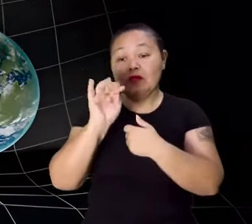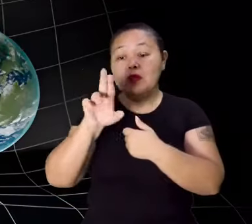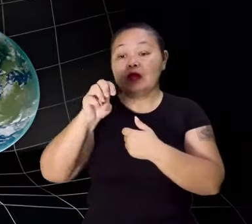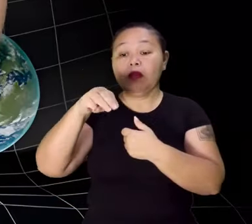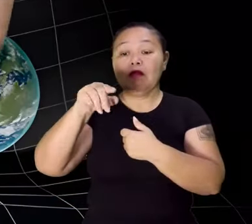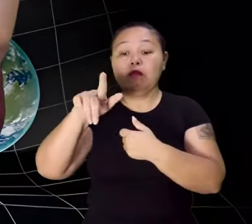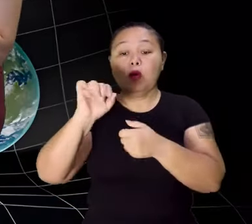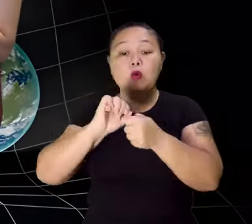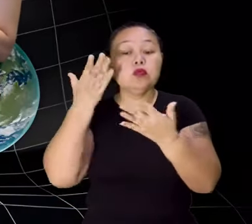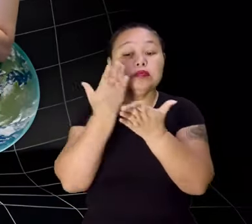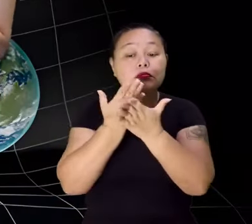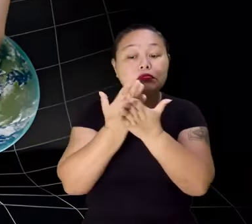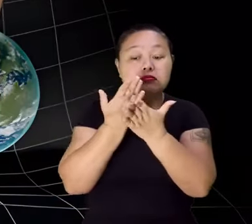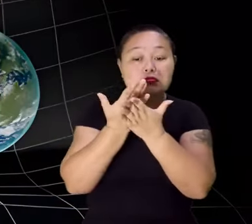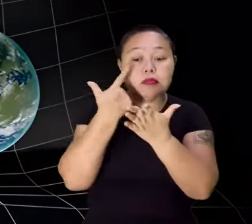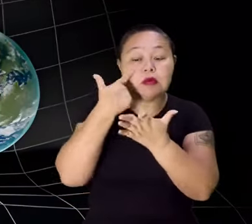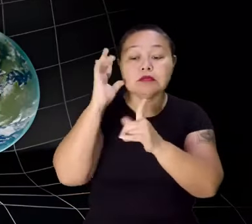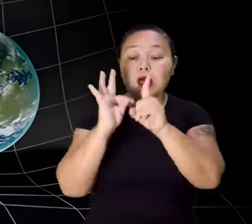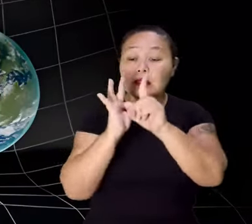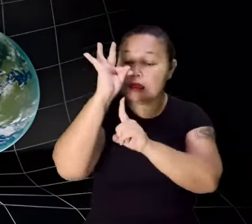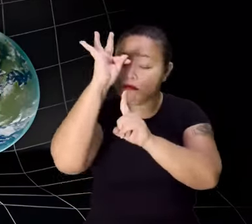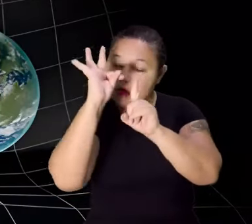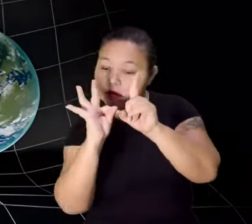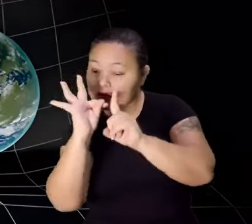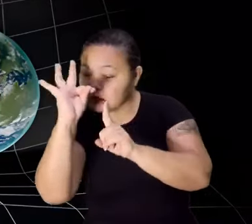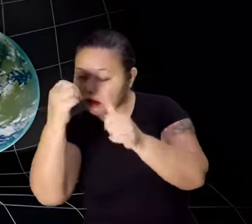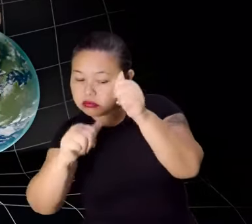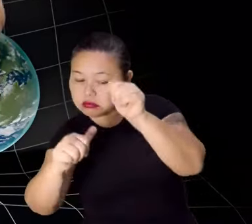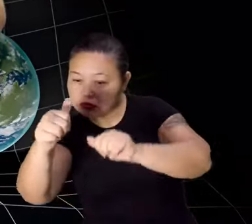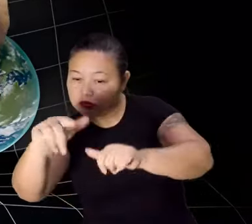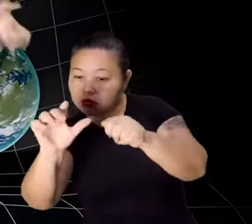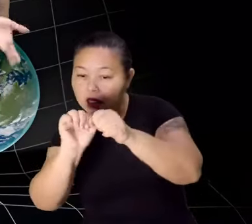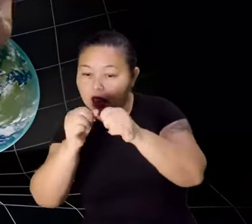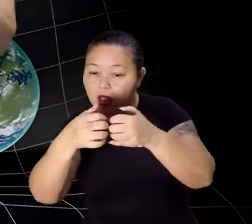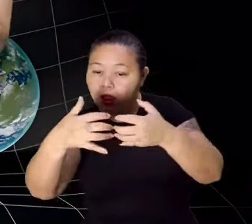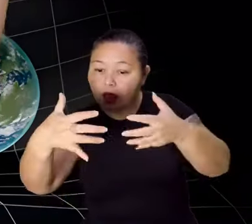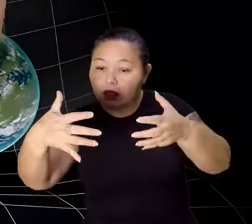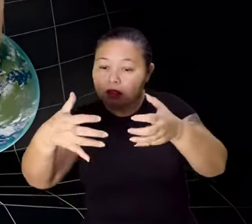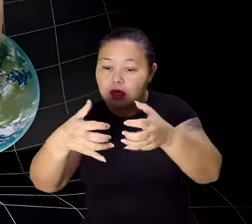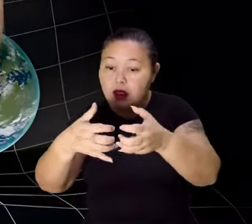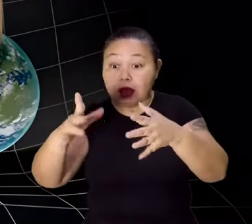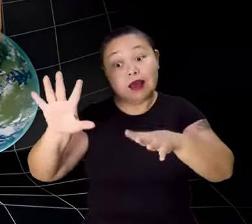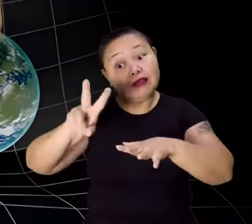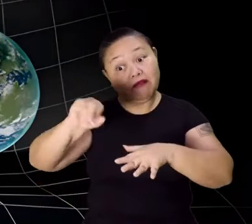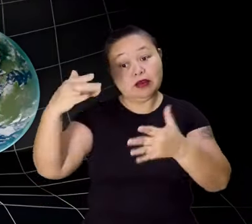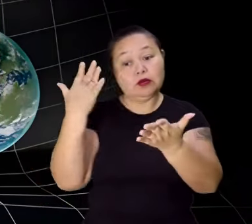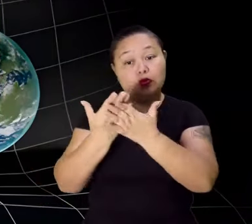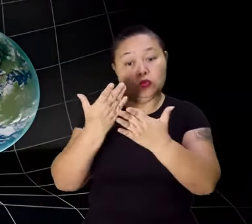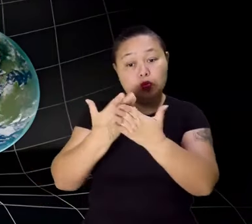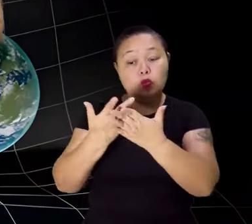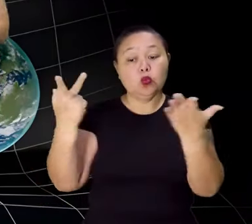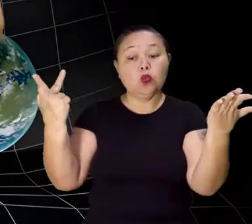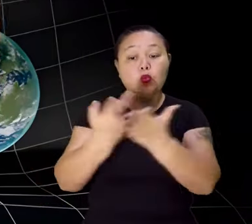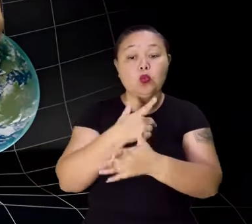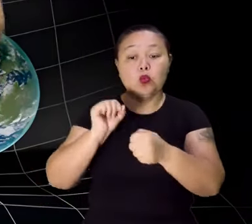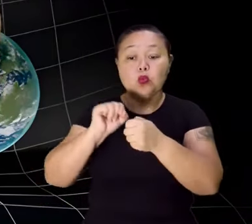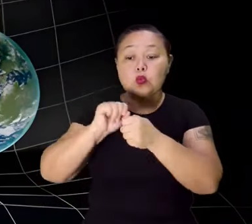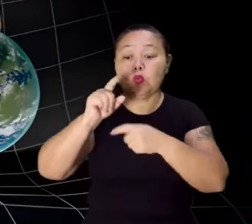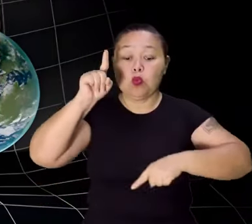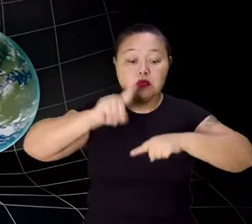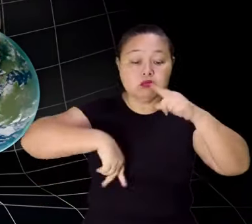Termologia é o estudo da gente da temperatura. Justamente. Dilatação a gente ainda vai estudar, que é o que ocorre com o